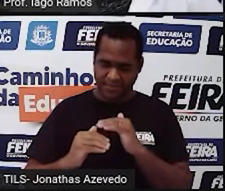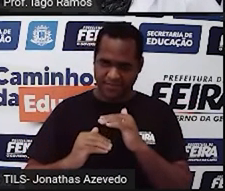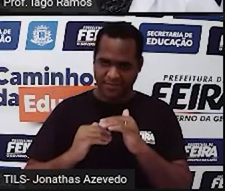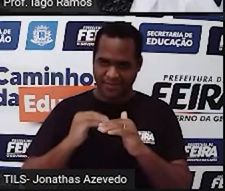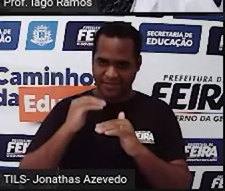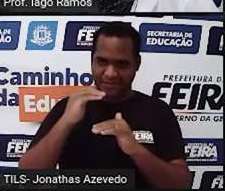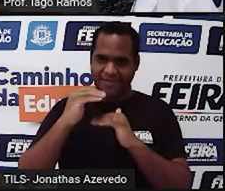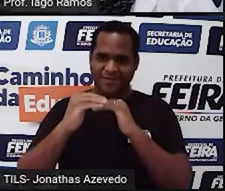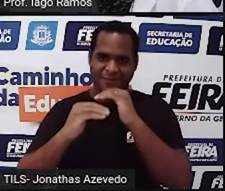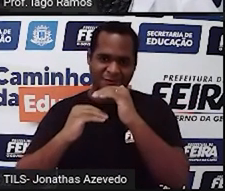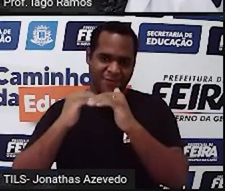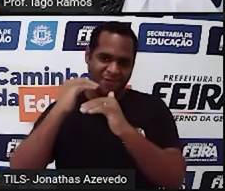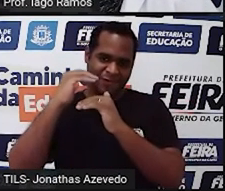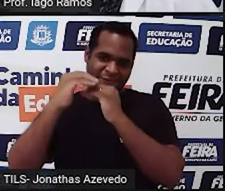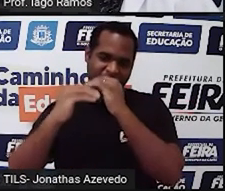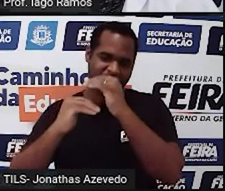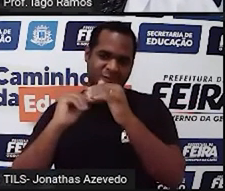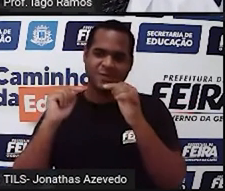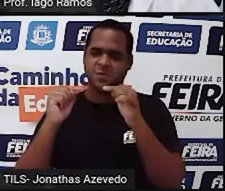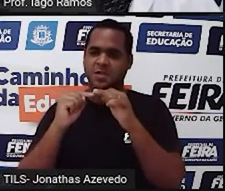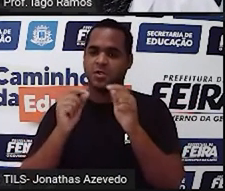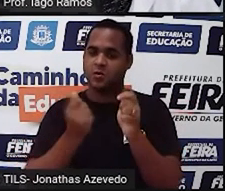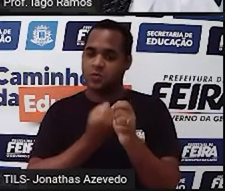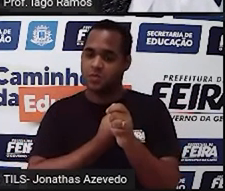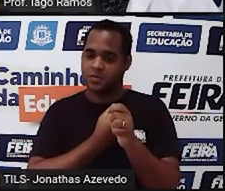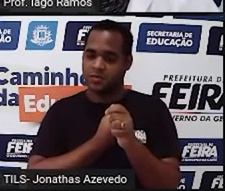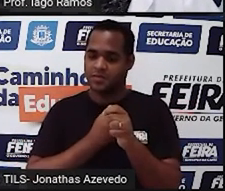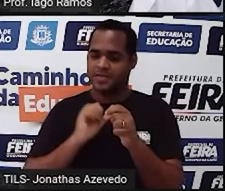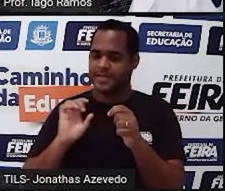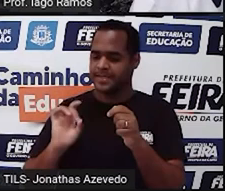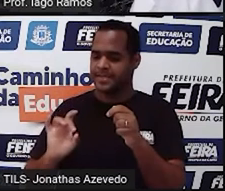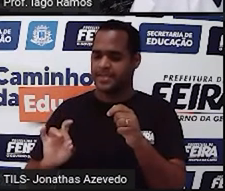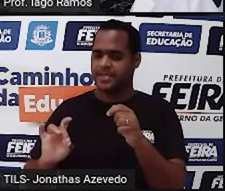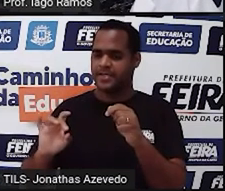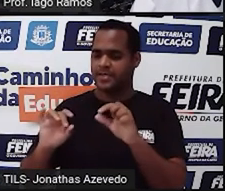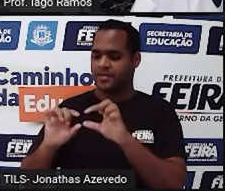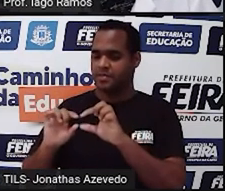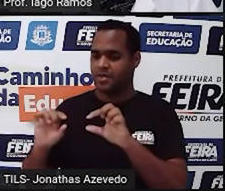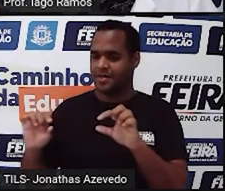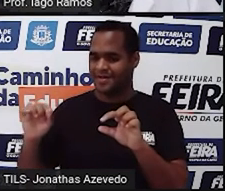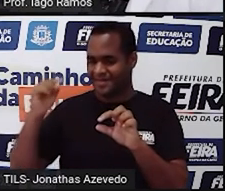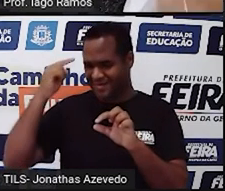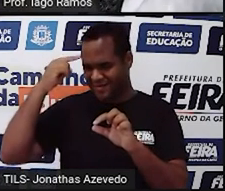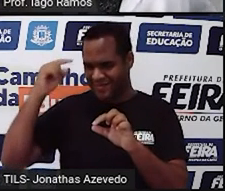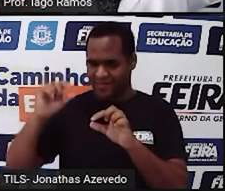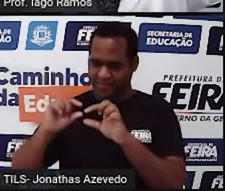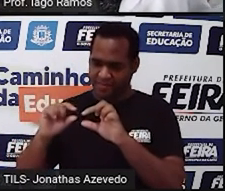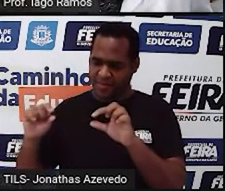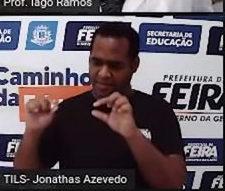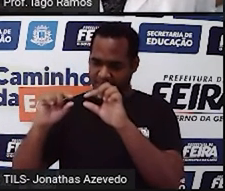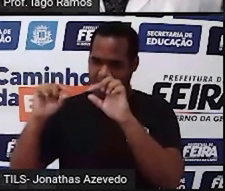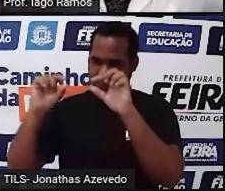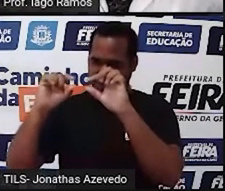de acordo com o número da população de cada país ordem decrescente